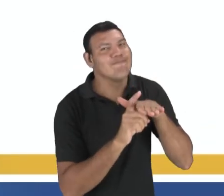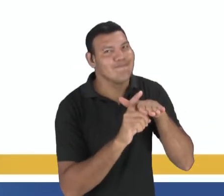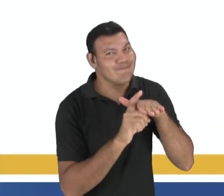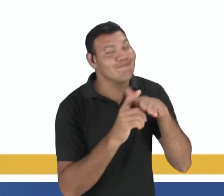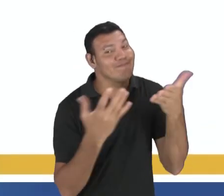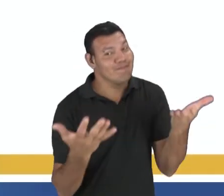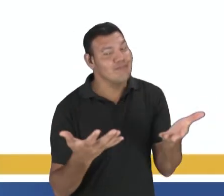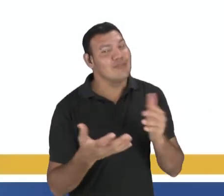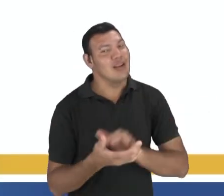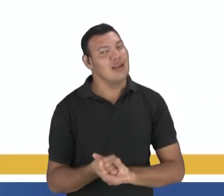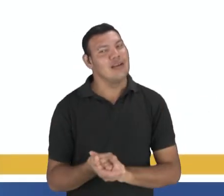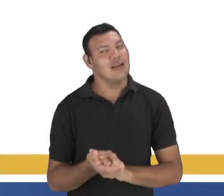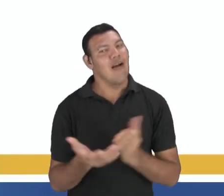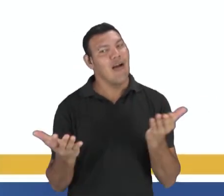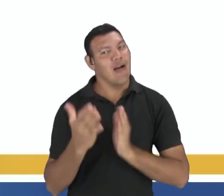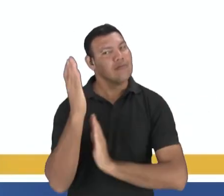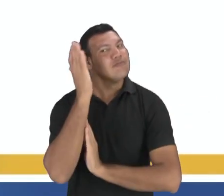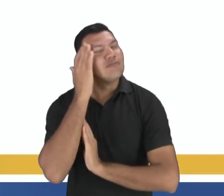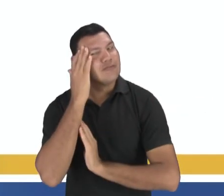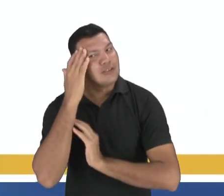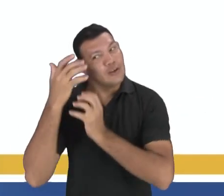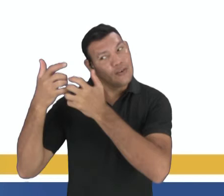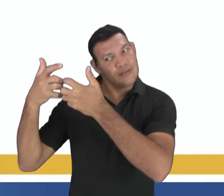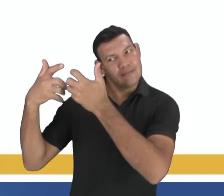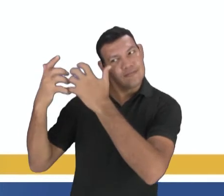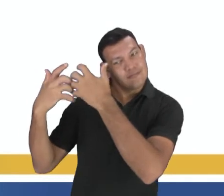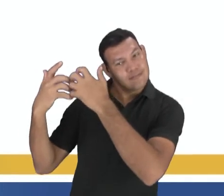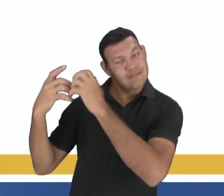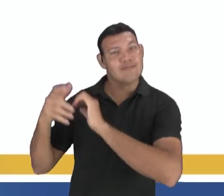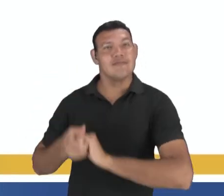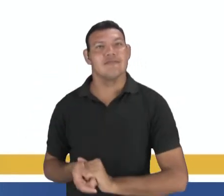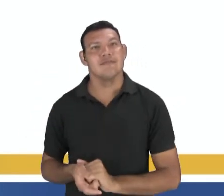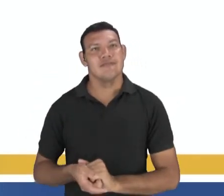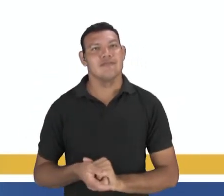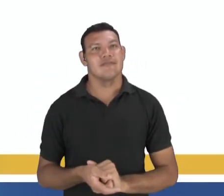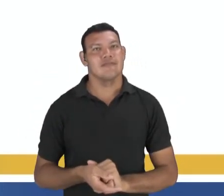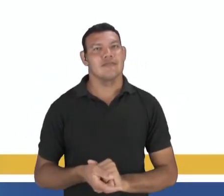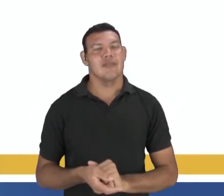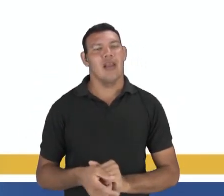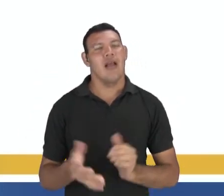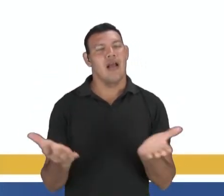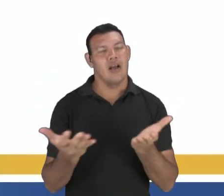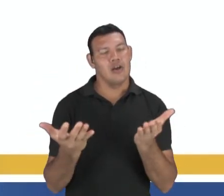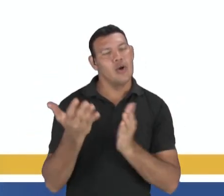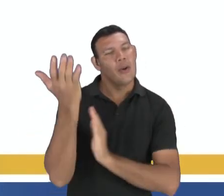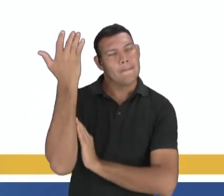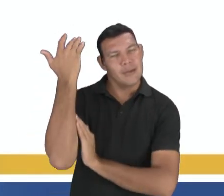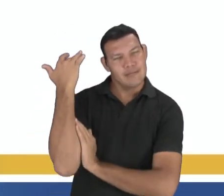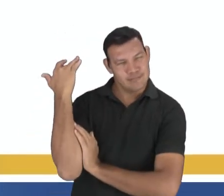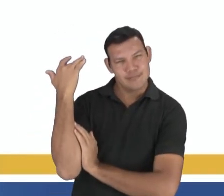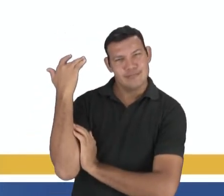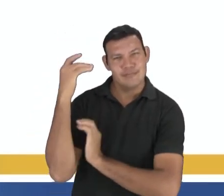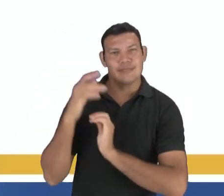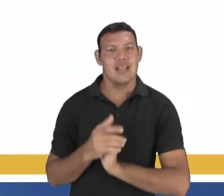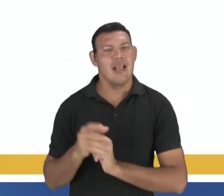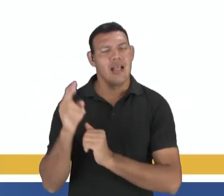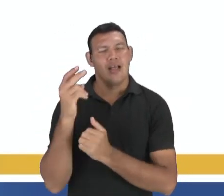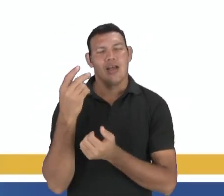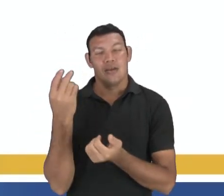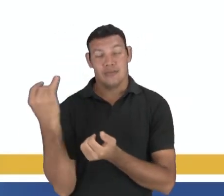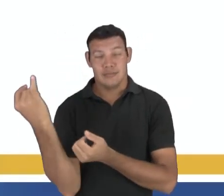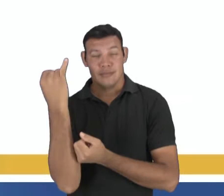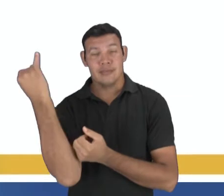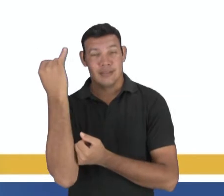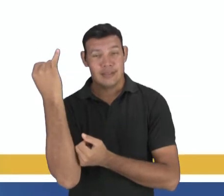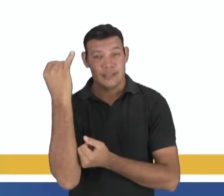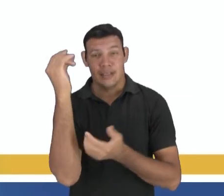casas. Deixo para você também fazer outras inferências. Essa daqui nos remete ao passado. Olha como é